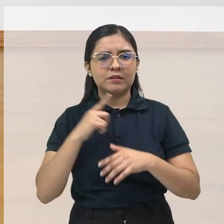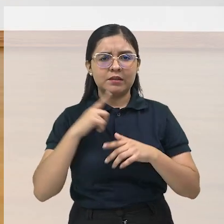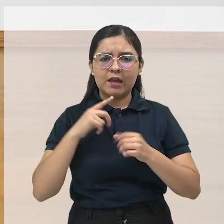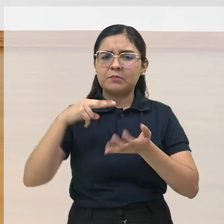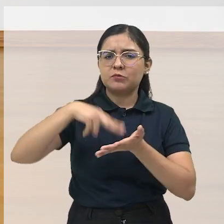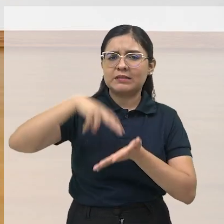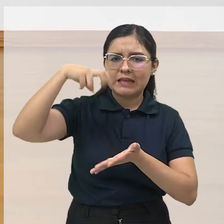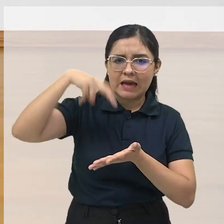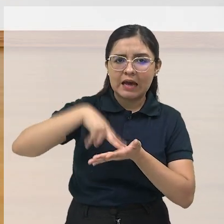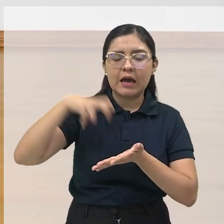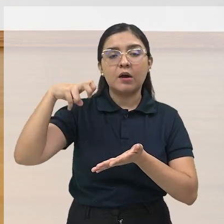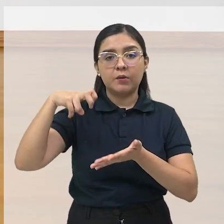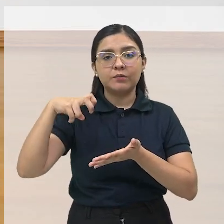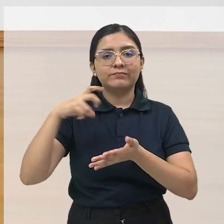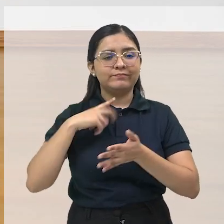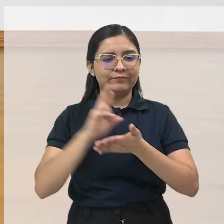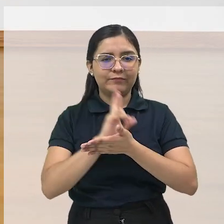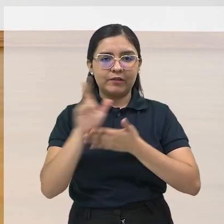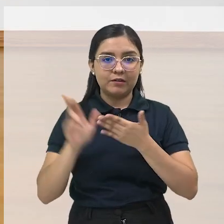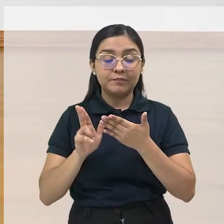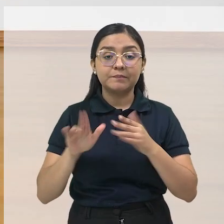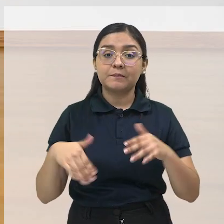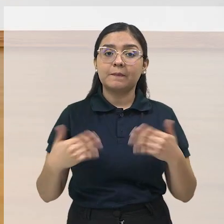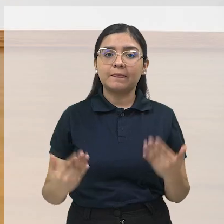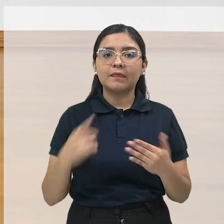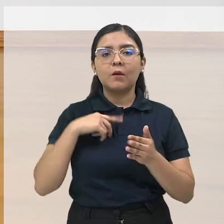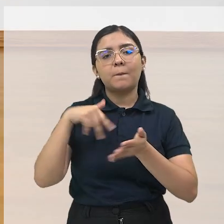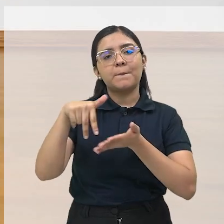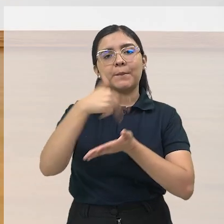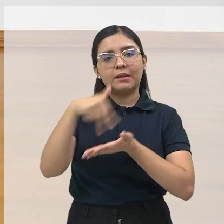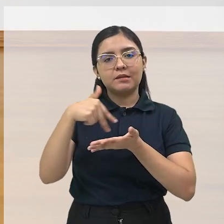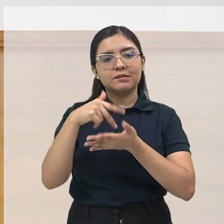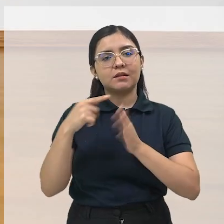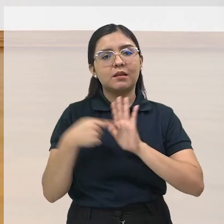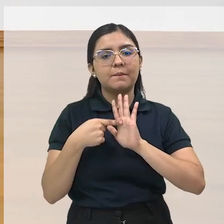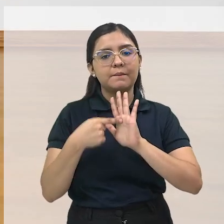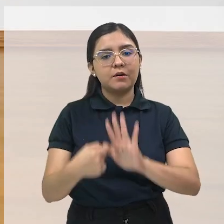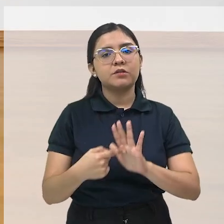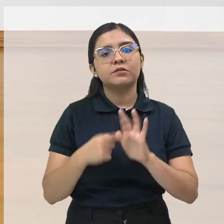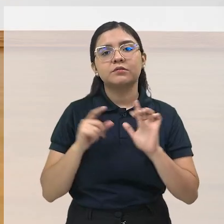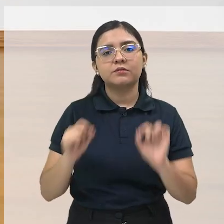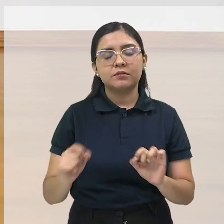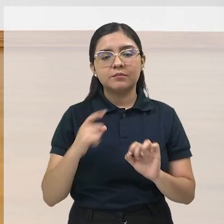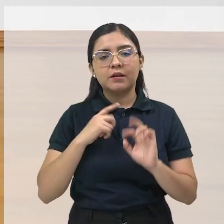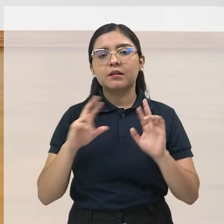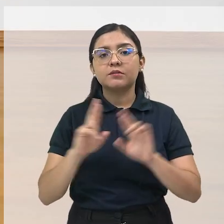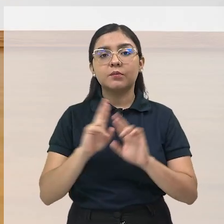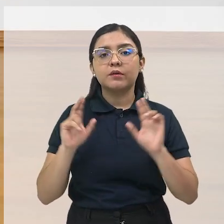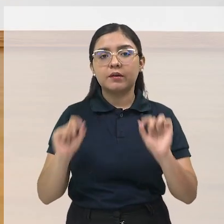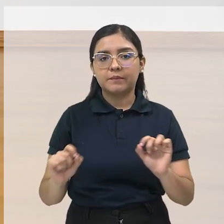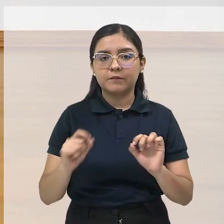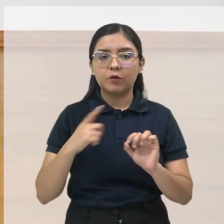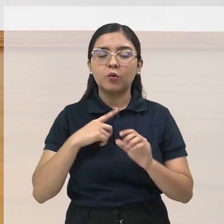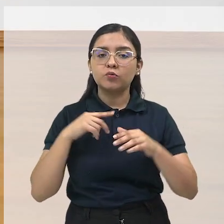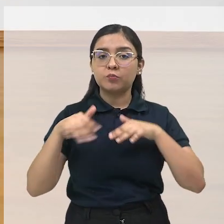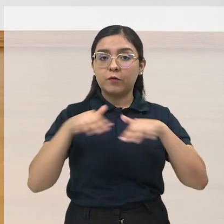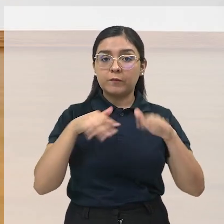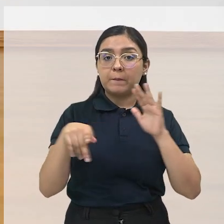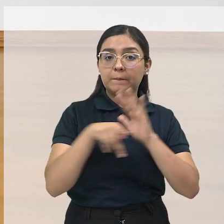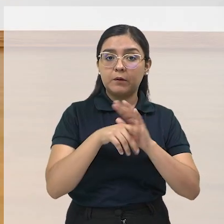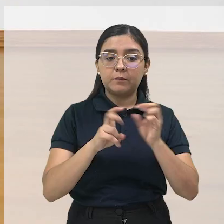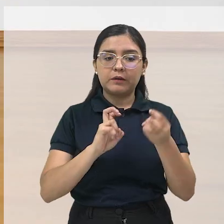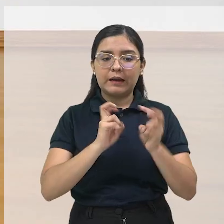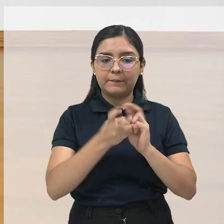Muitos saltos, os pulos. Então, é uma dança que ela traz aí forte relação com os movimentos